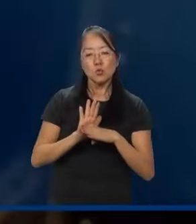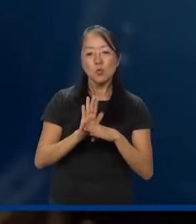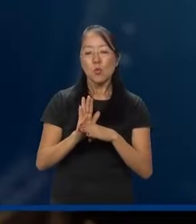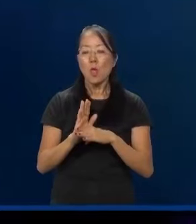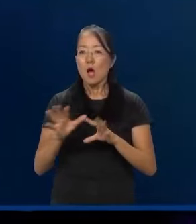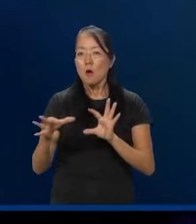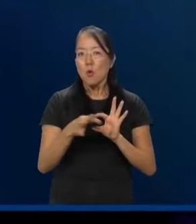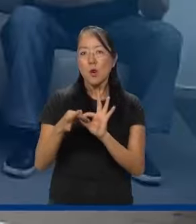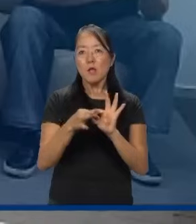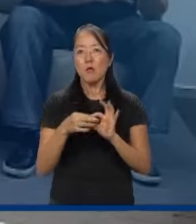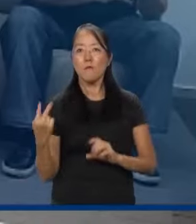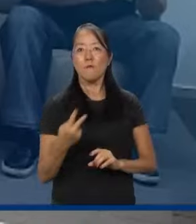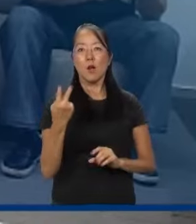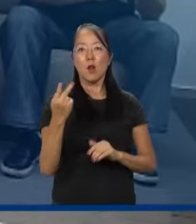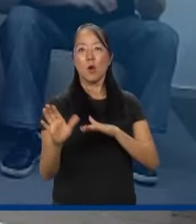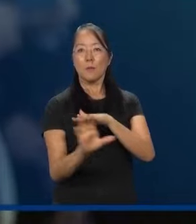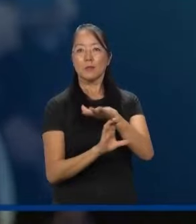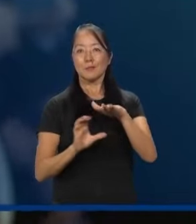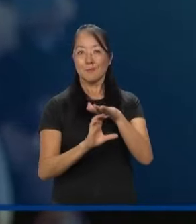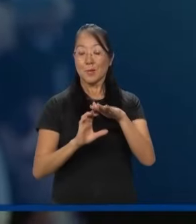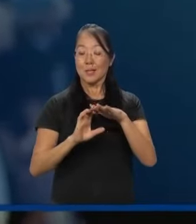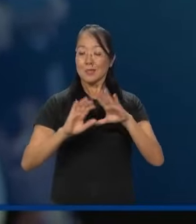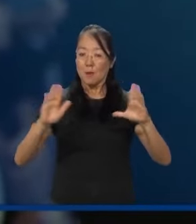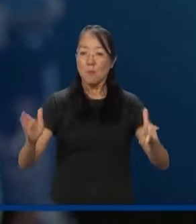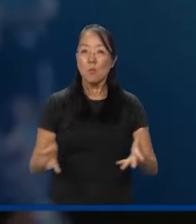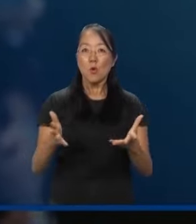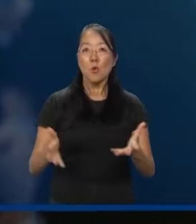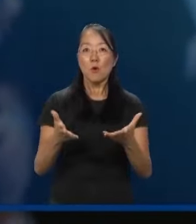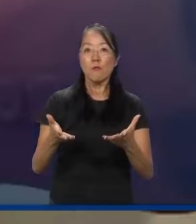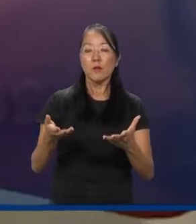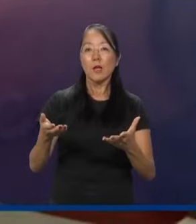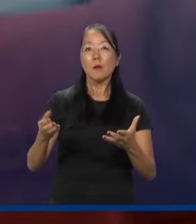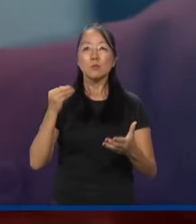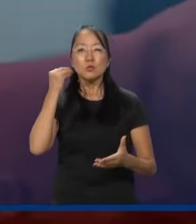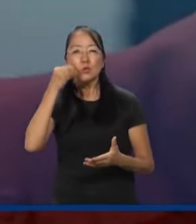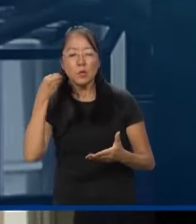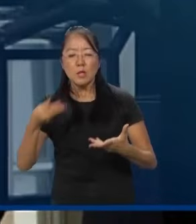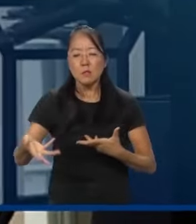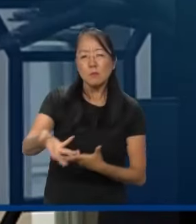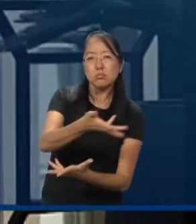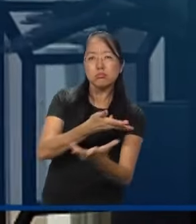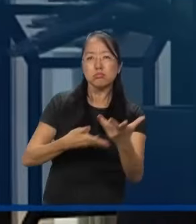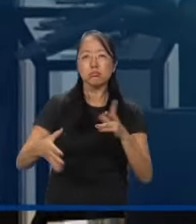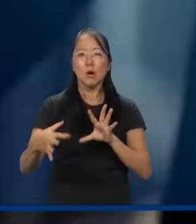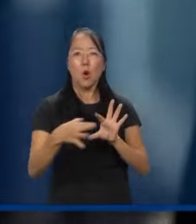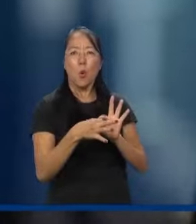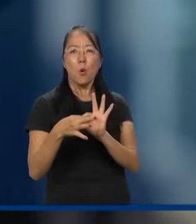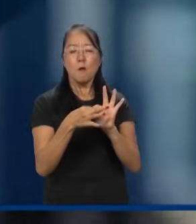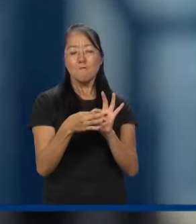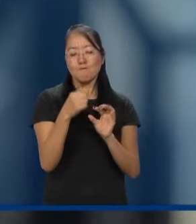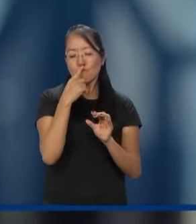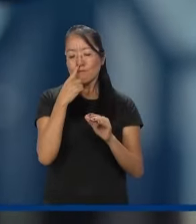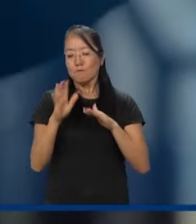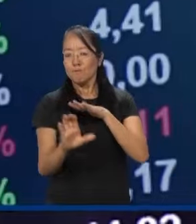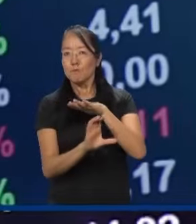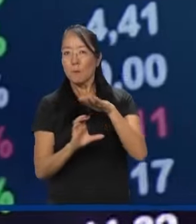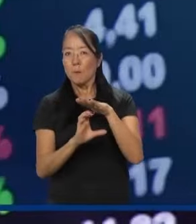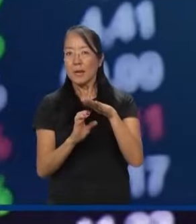as empresas. Promovemos a troca de experiências e conteúdos, conectando e aproximando as empresas com